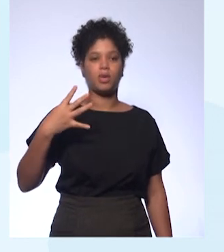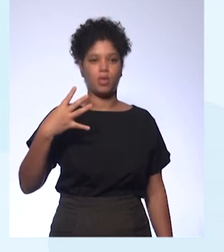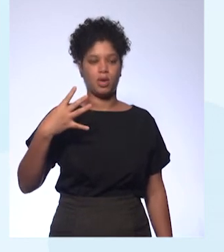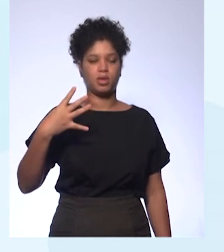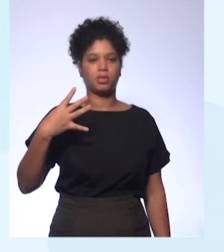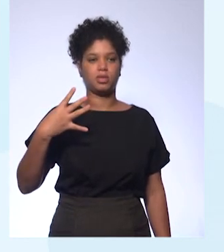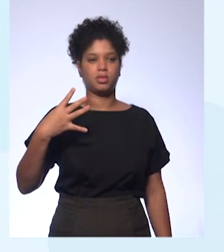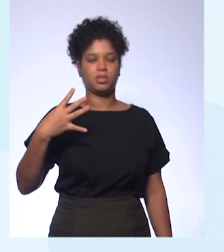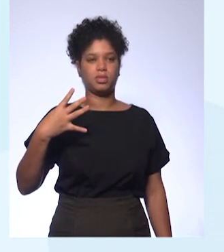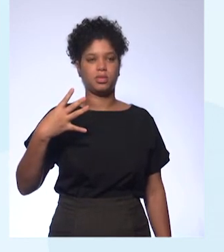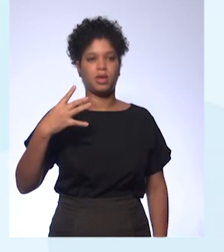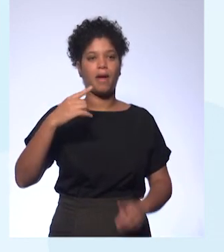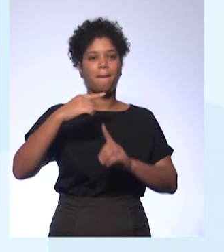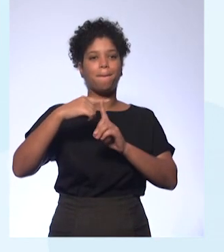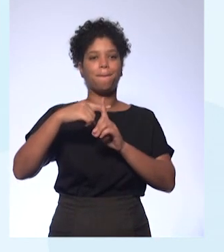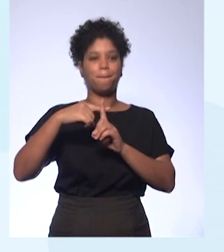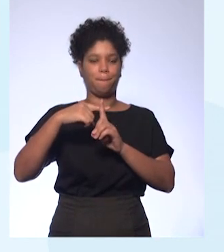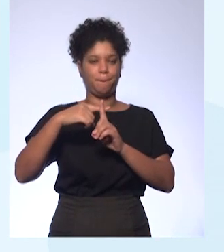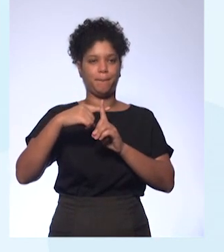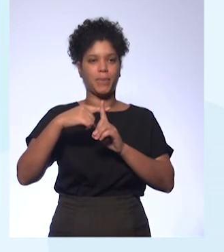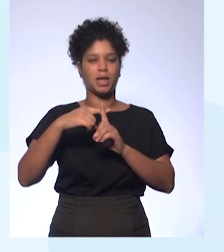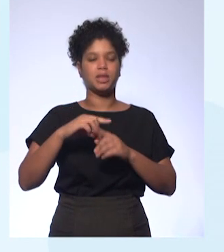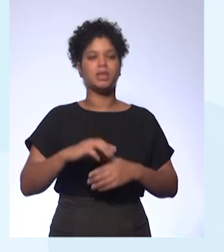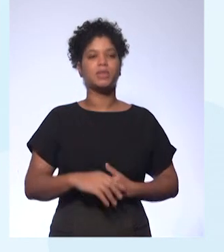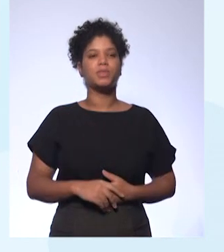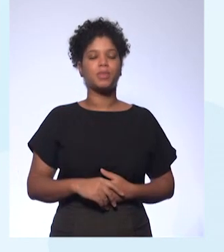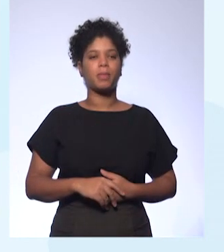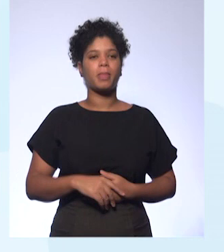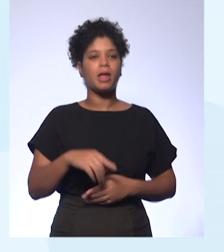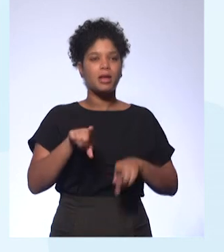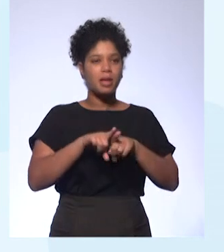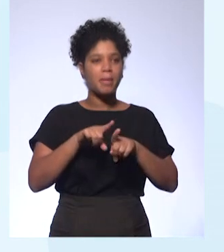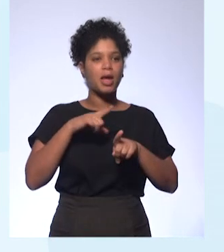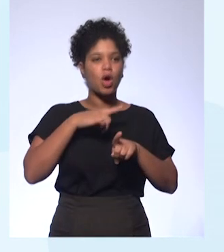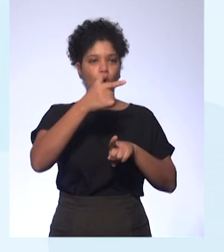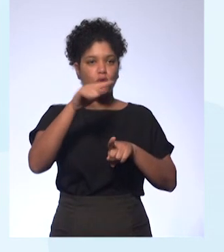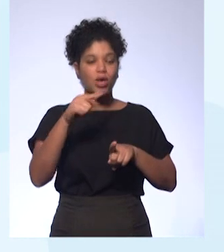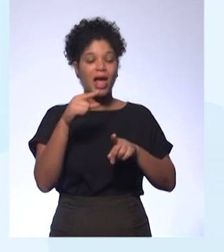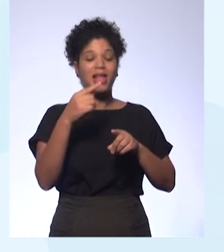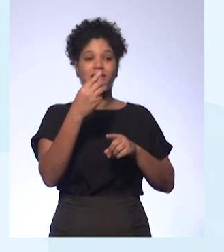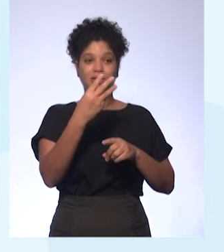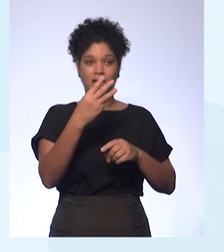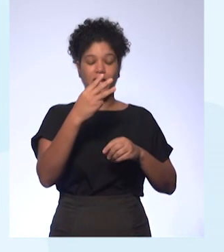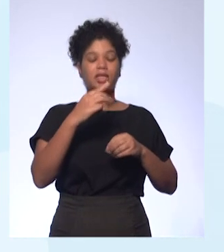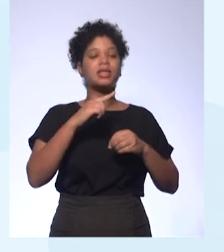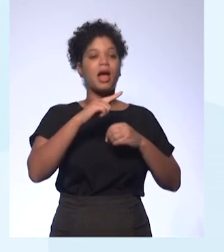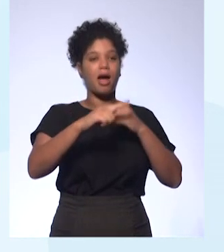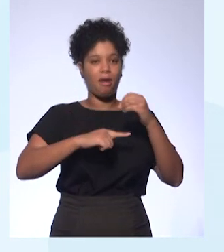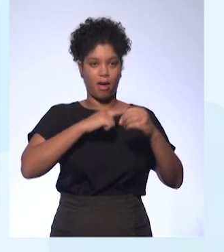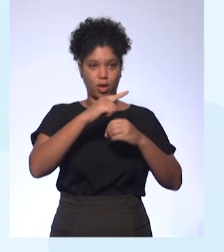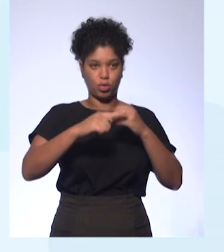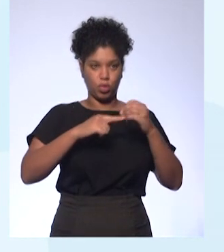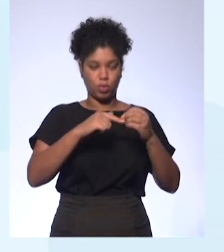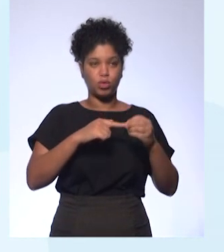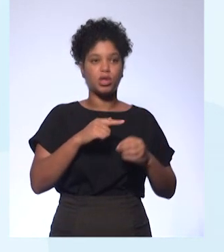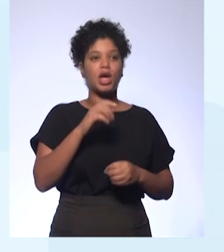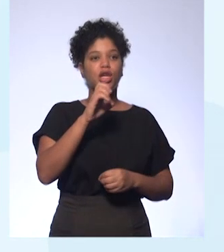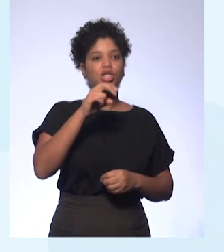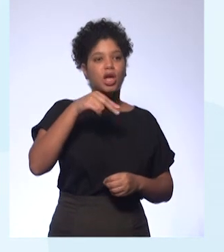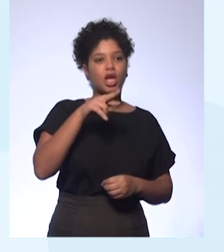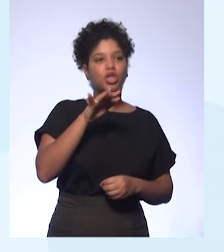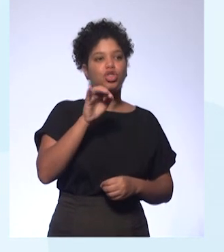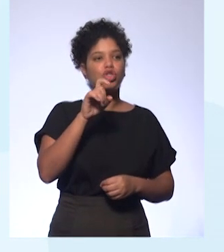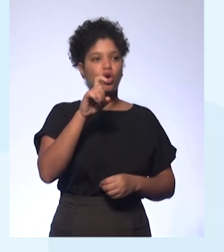254, mais eu tenho aqui 3 átomos de enxofre ou de oxigênio, 2 vezes